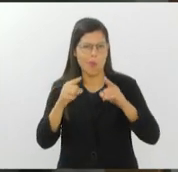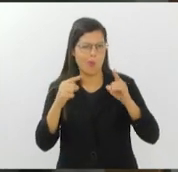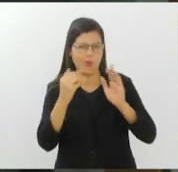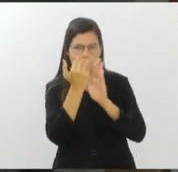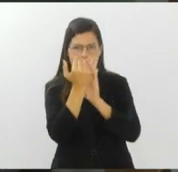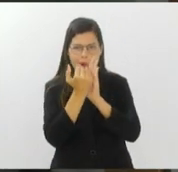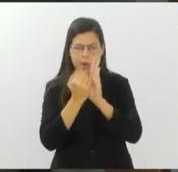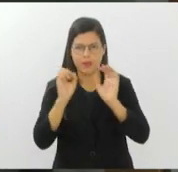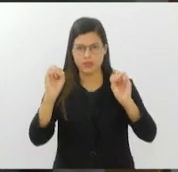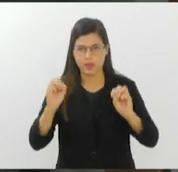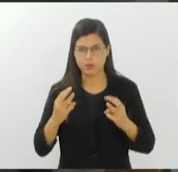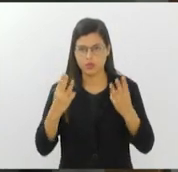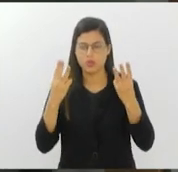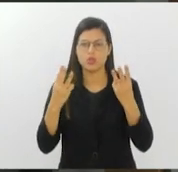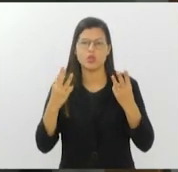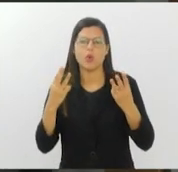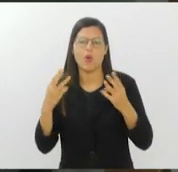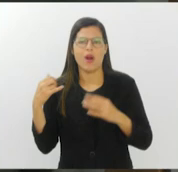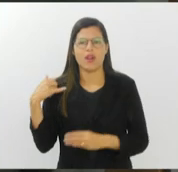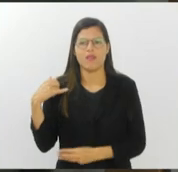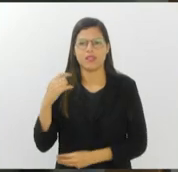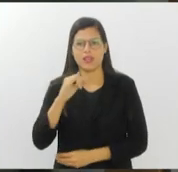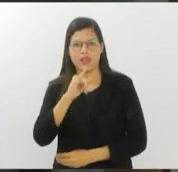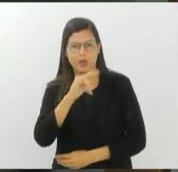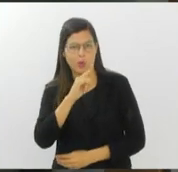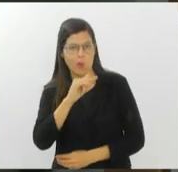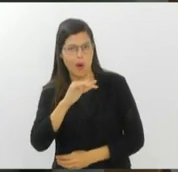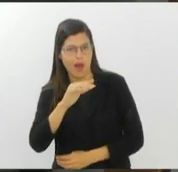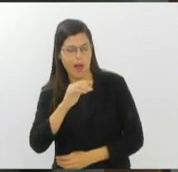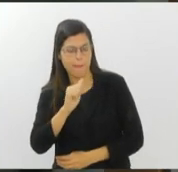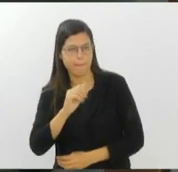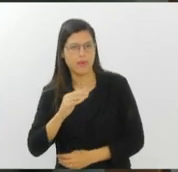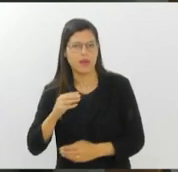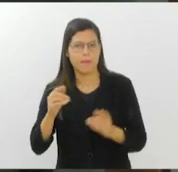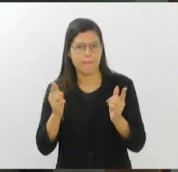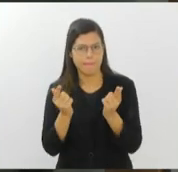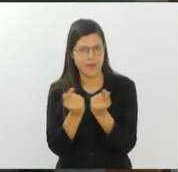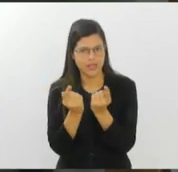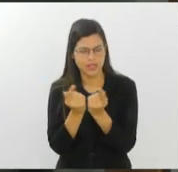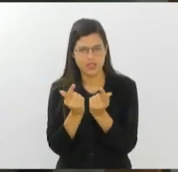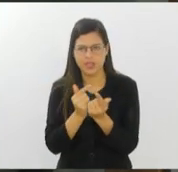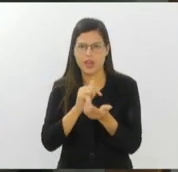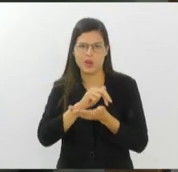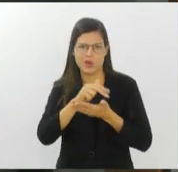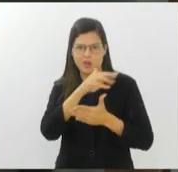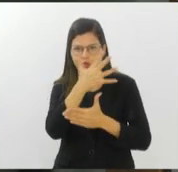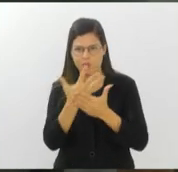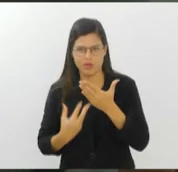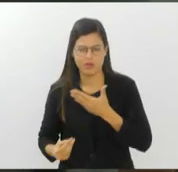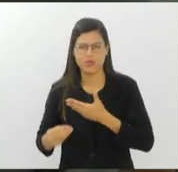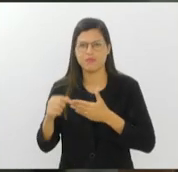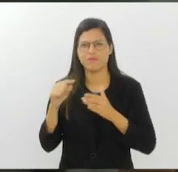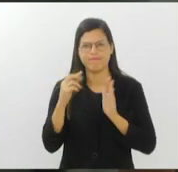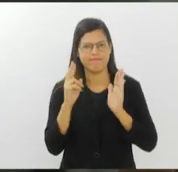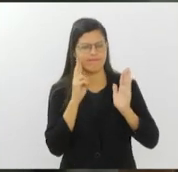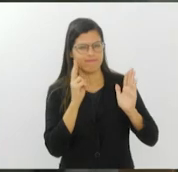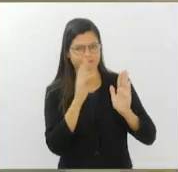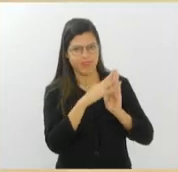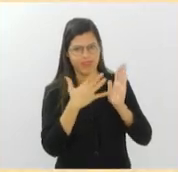shows nos aniversários de Guaba Grande, Magé e Sumidouro. Tudo isso e muito mais você confere agora na nossa Agenda